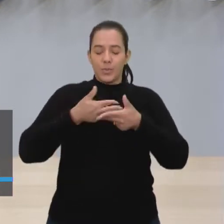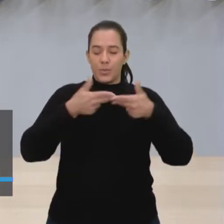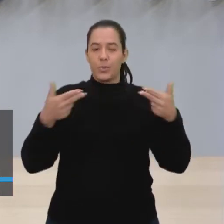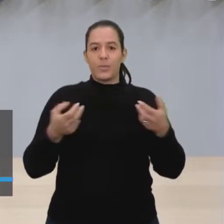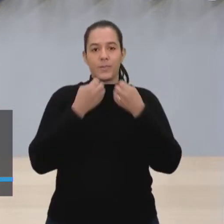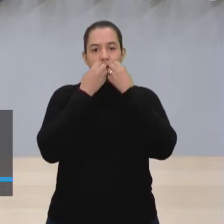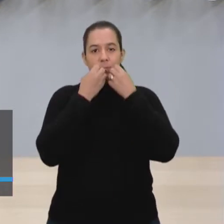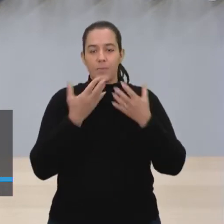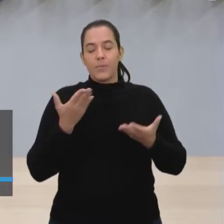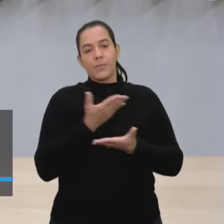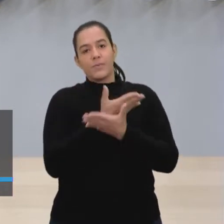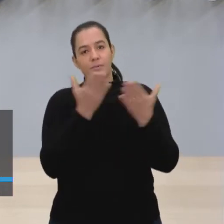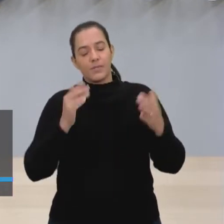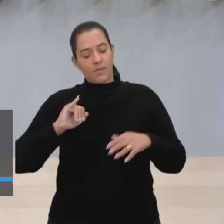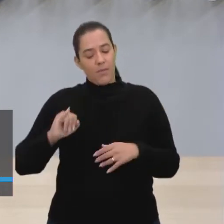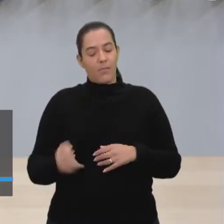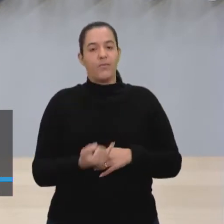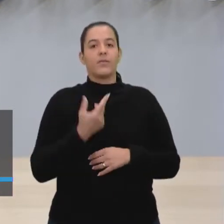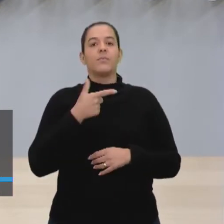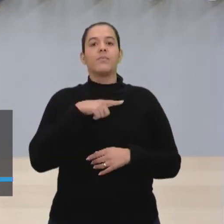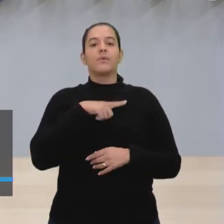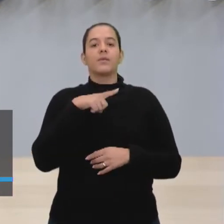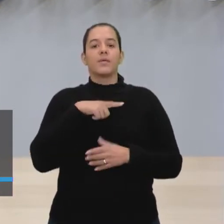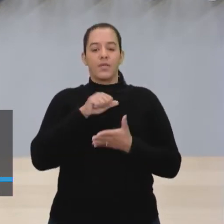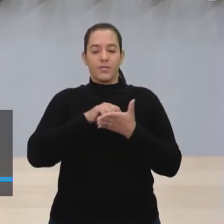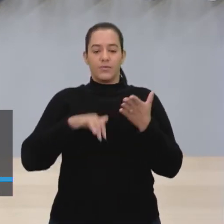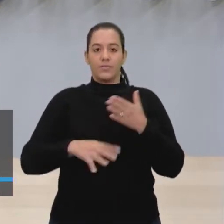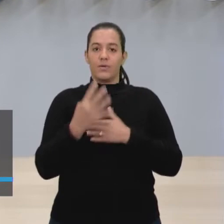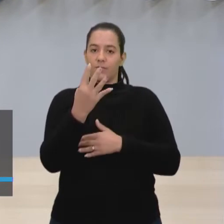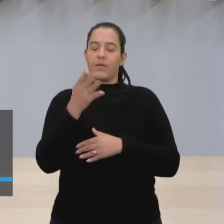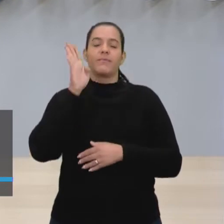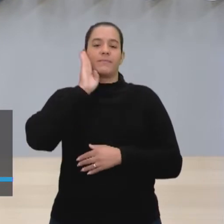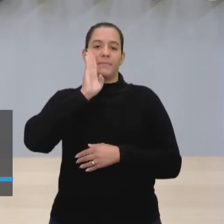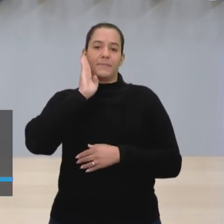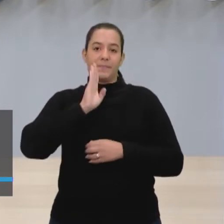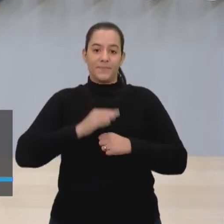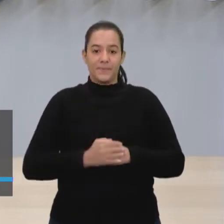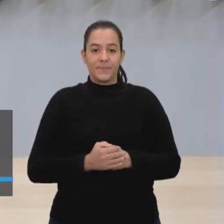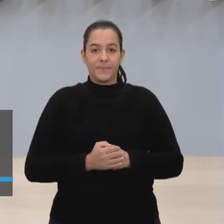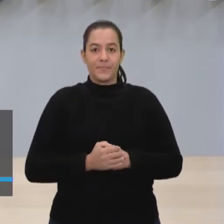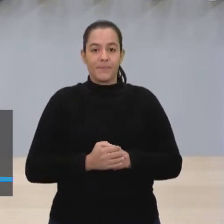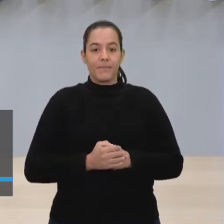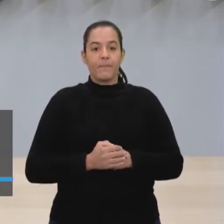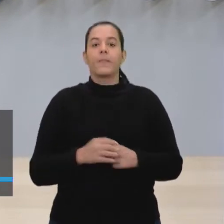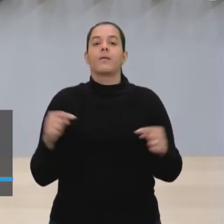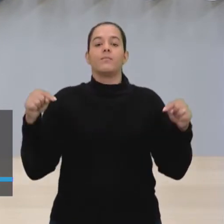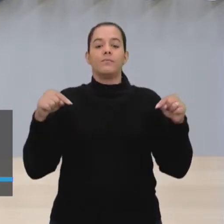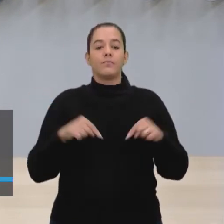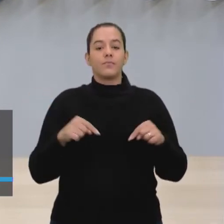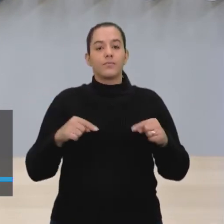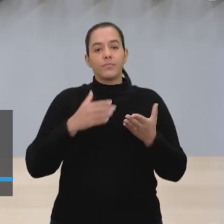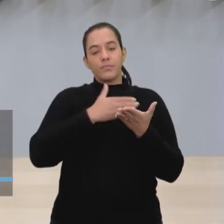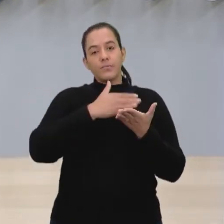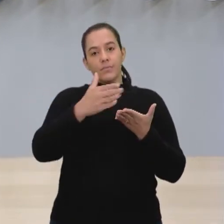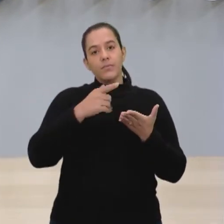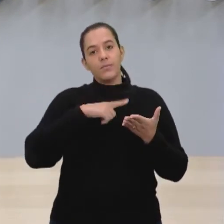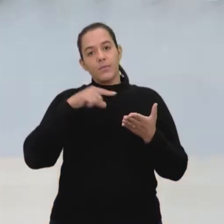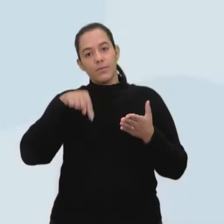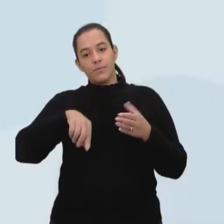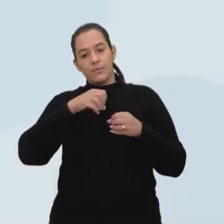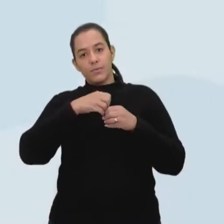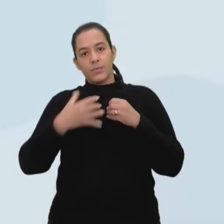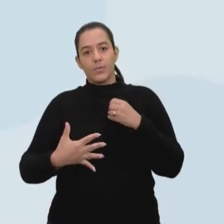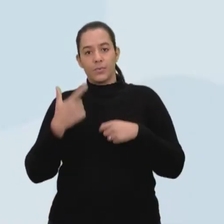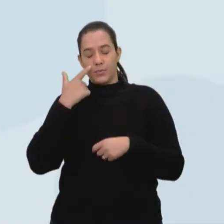Então aproveitem essa atividade 4 porque ela vai ser bem legal. Hoje, né, como a introdução, o conteúdo de hoje eu vou pôr na tela